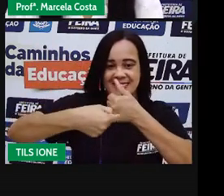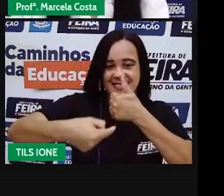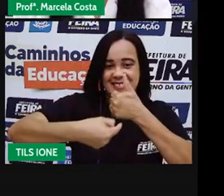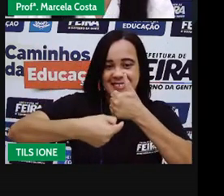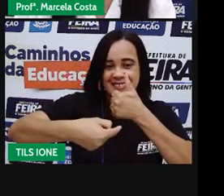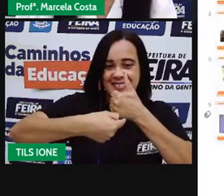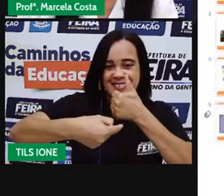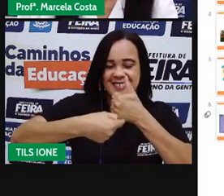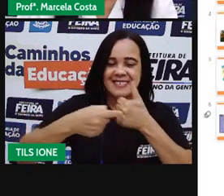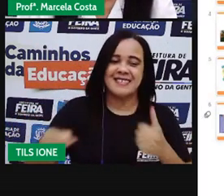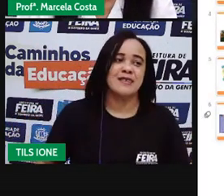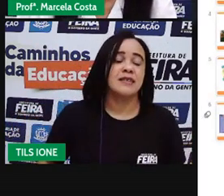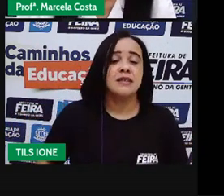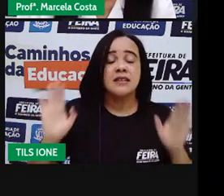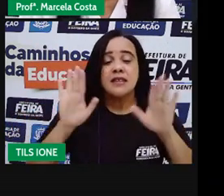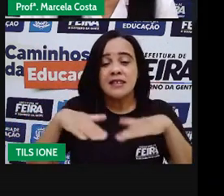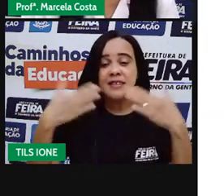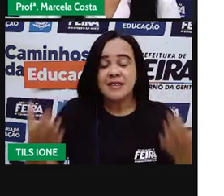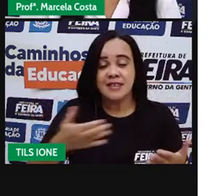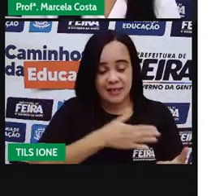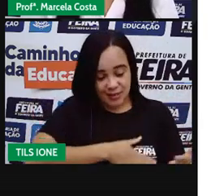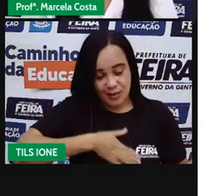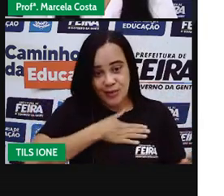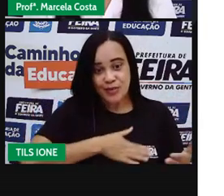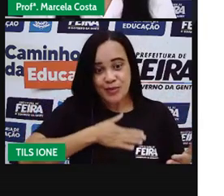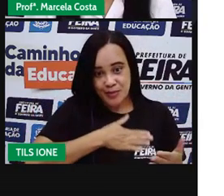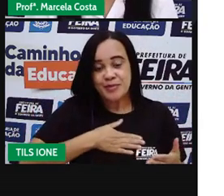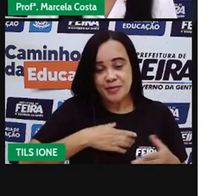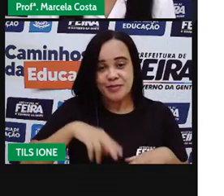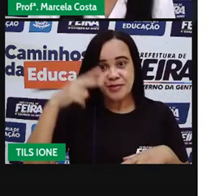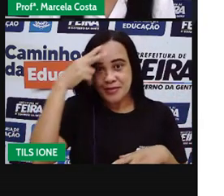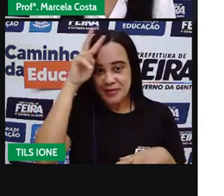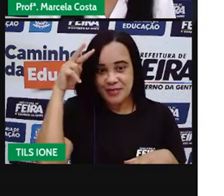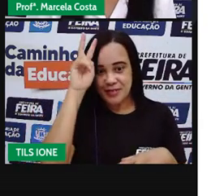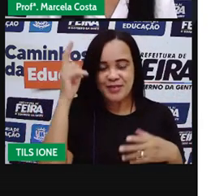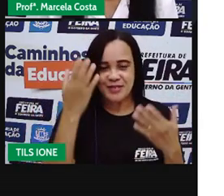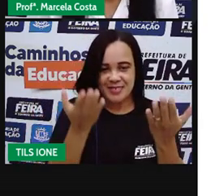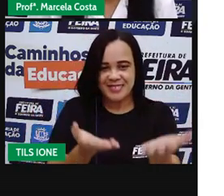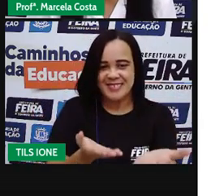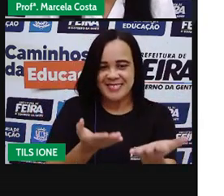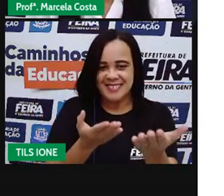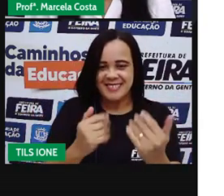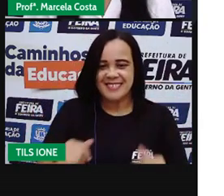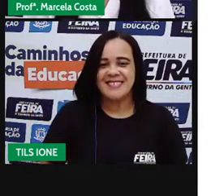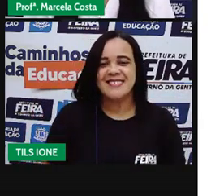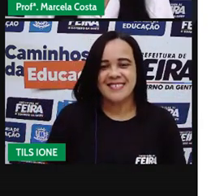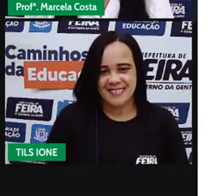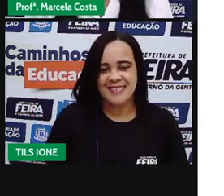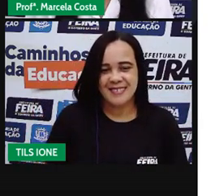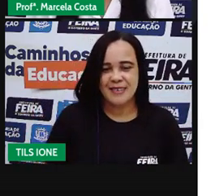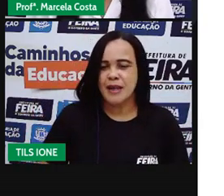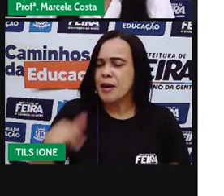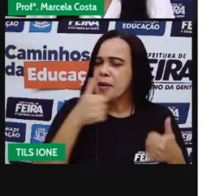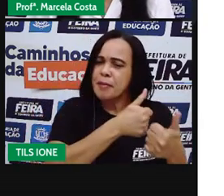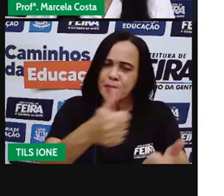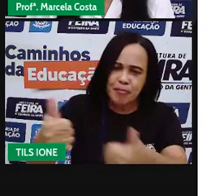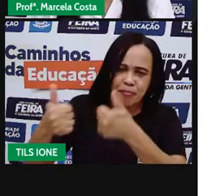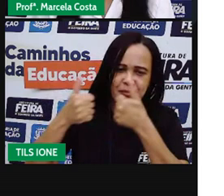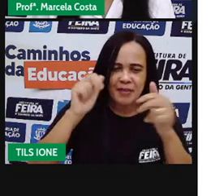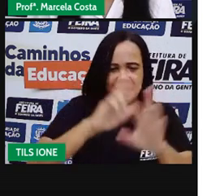Então, crianças, vocês gostaram dessa história? Tudo bem ser diferente?